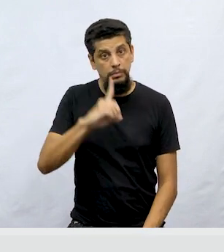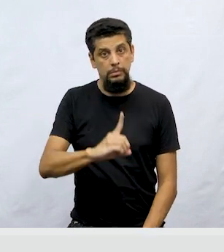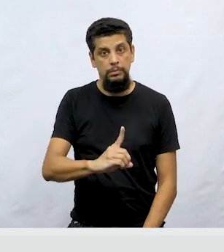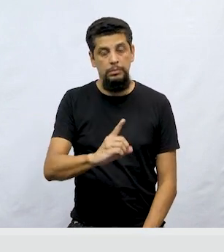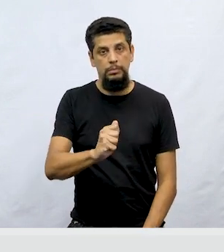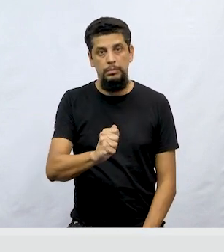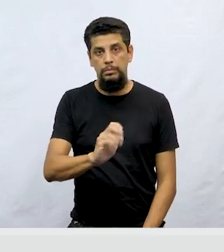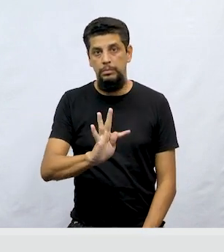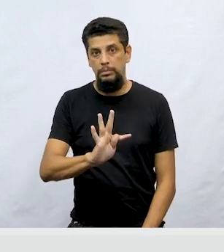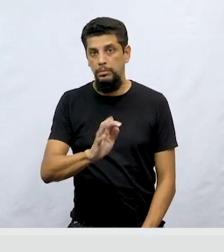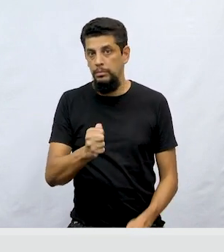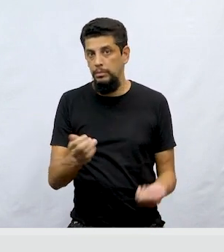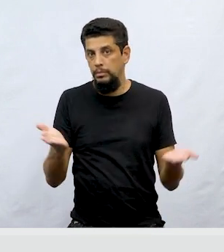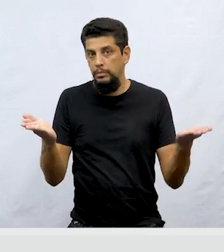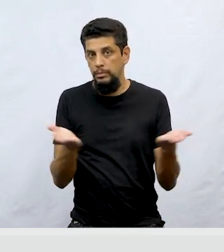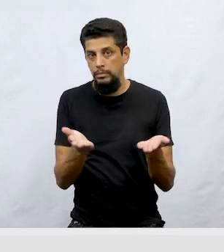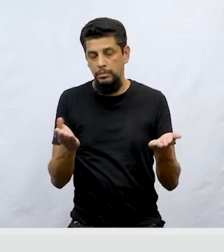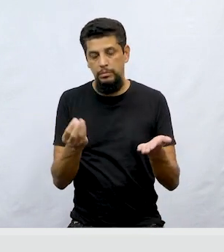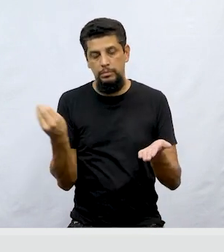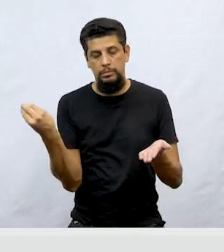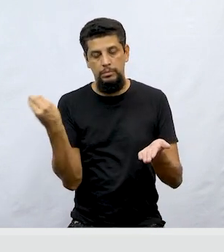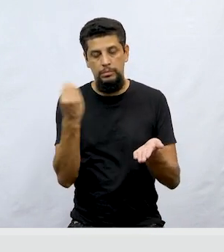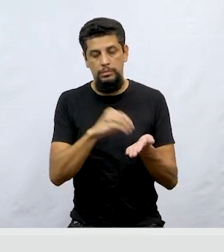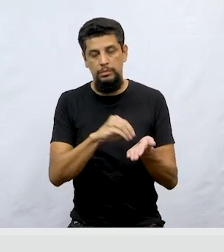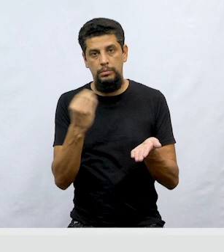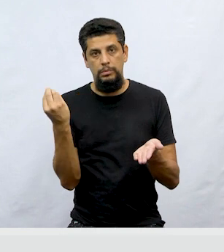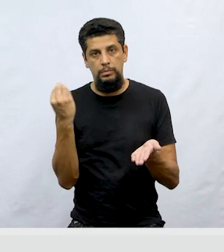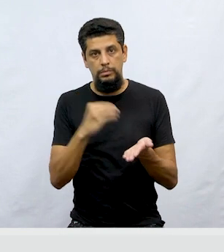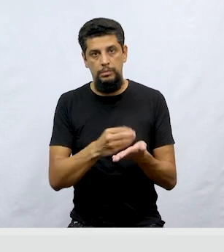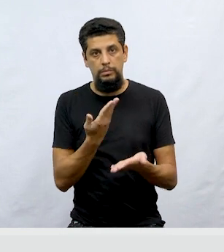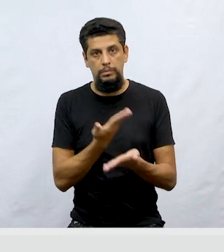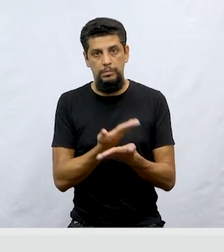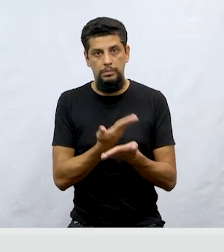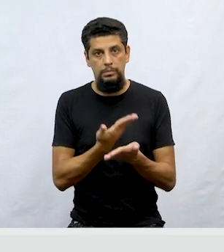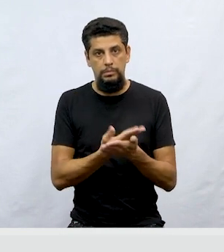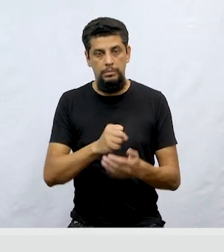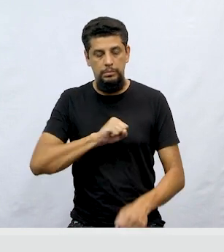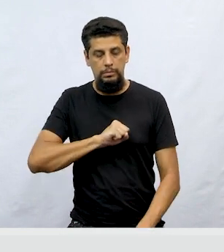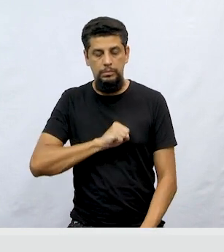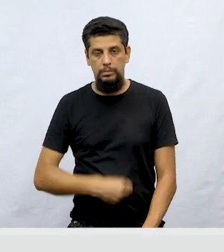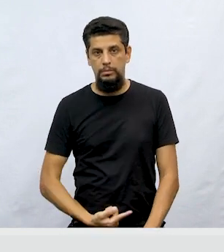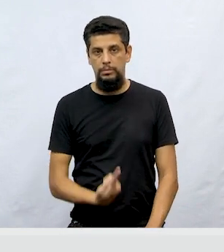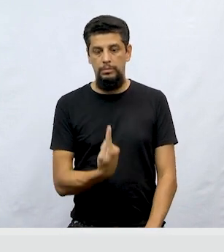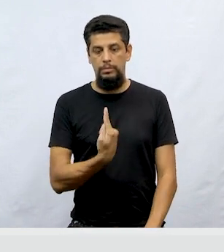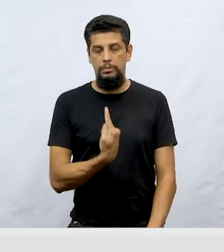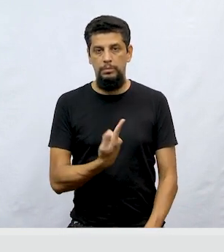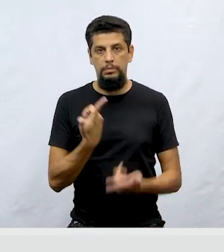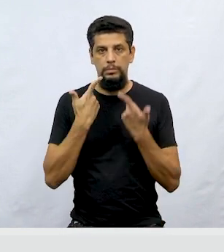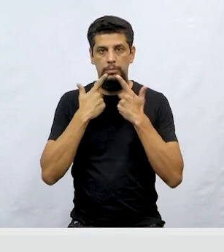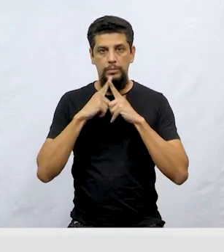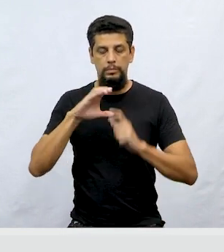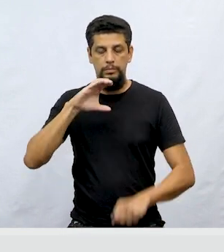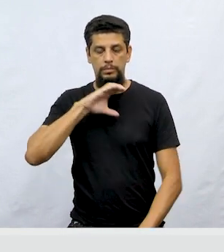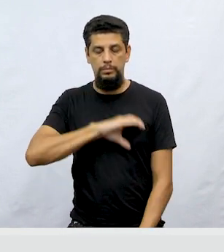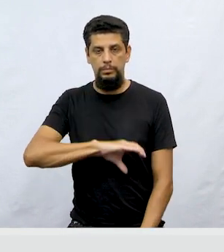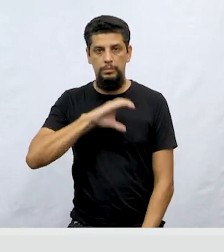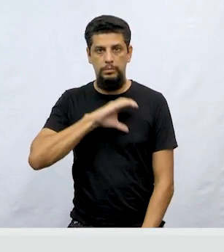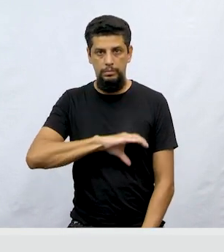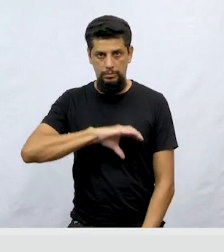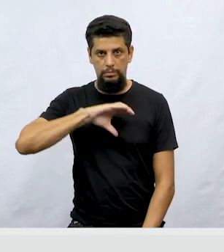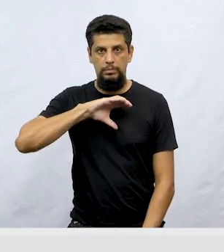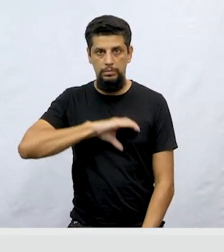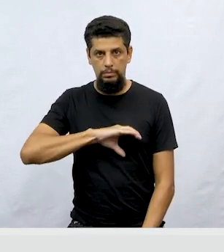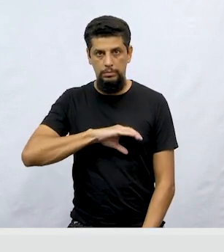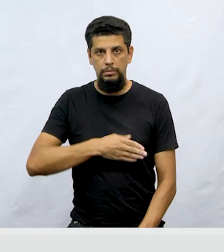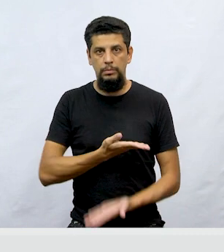a data de hoje, colocar a aula número 1 de língua